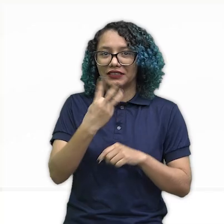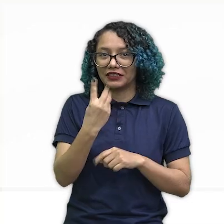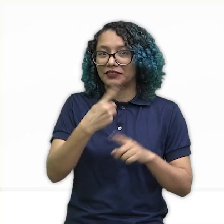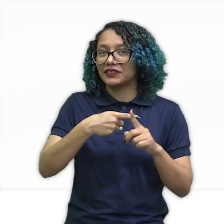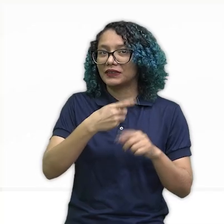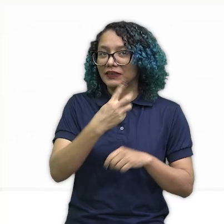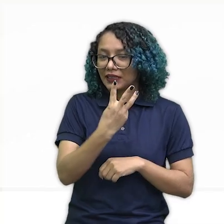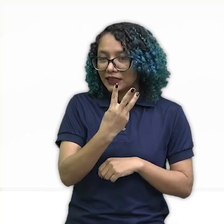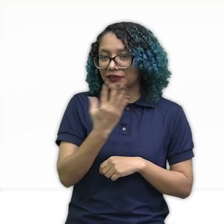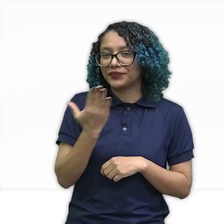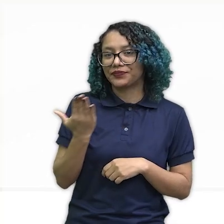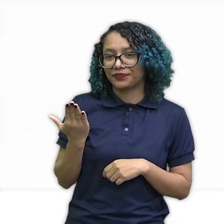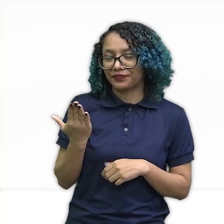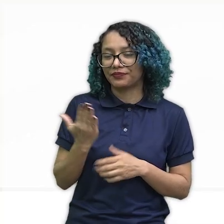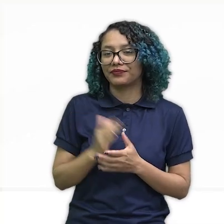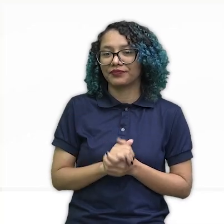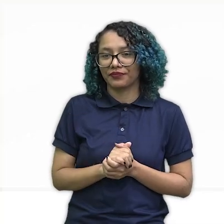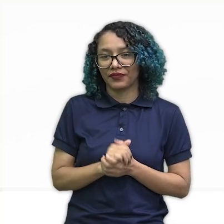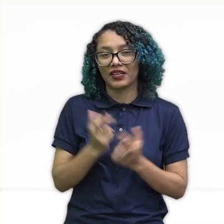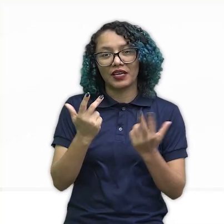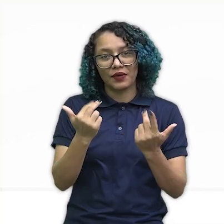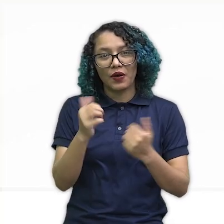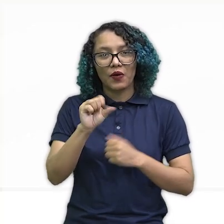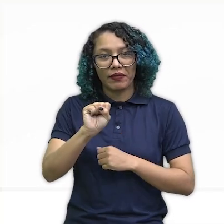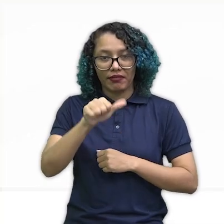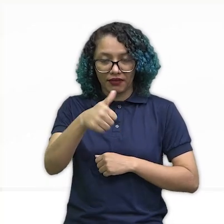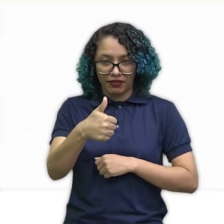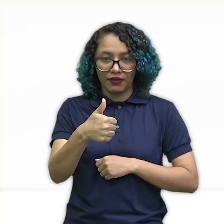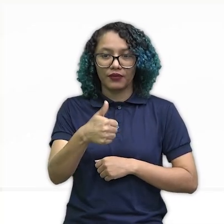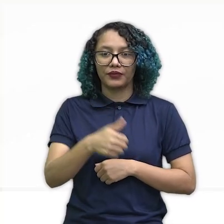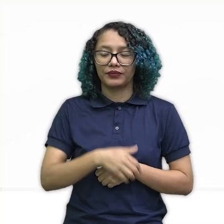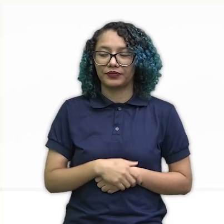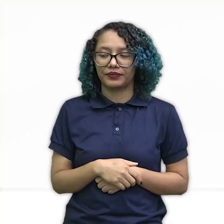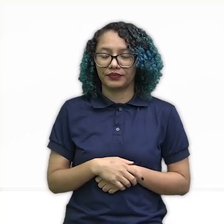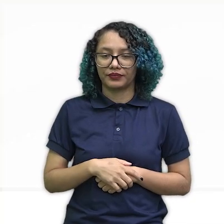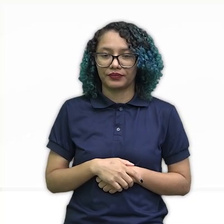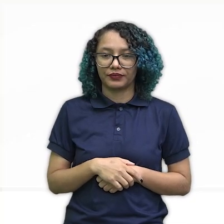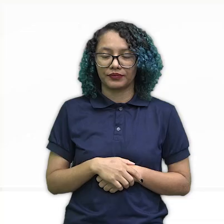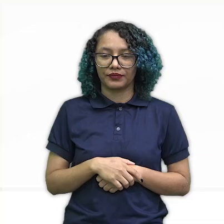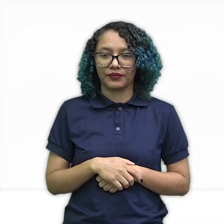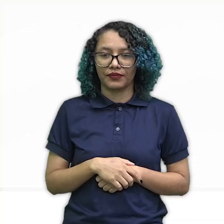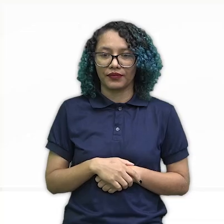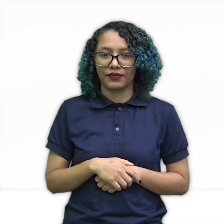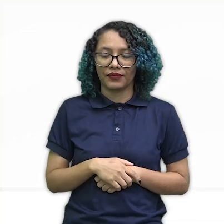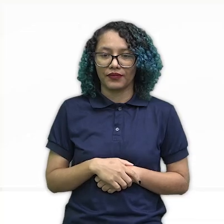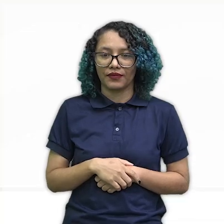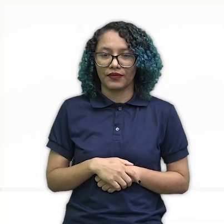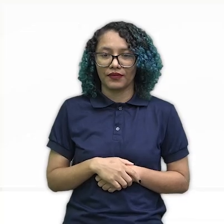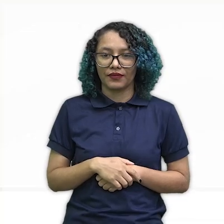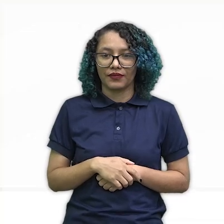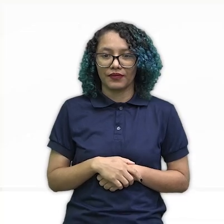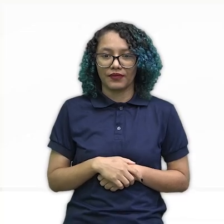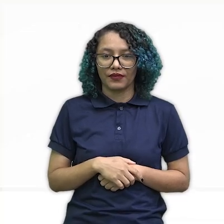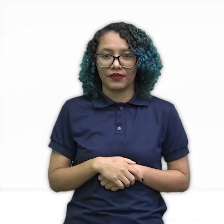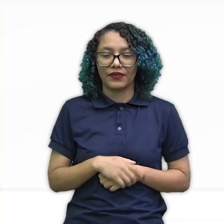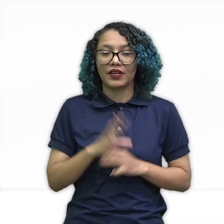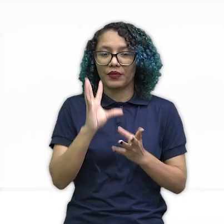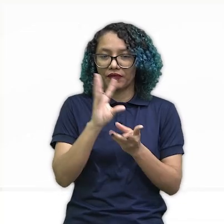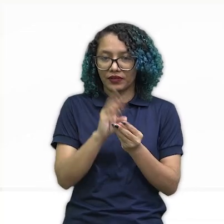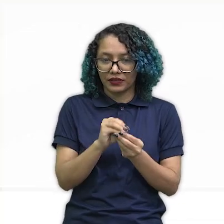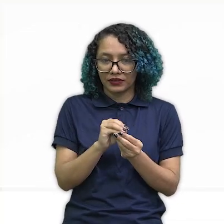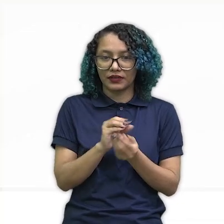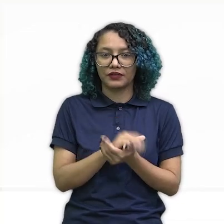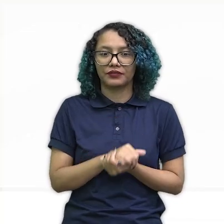vezes 3, que é igual a 81, tá? E aí, para fechar, né?